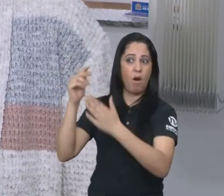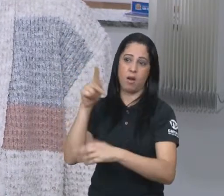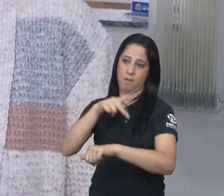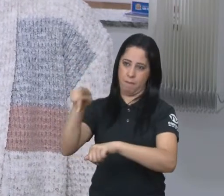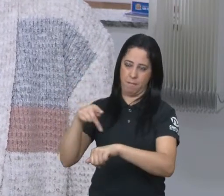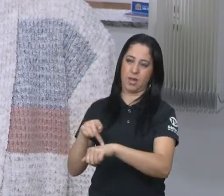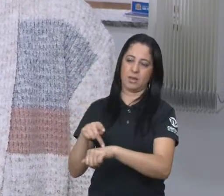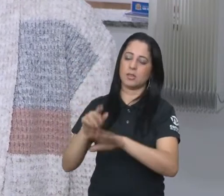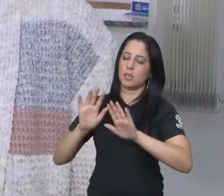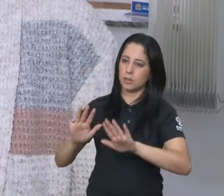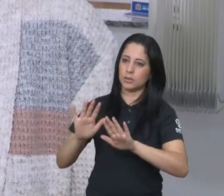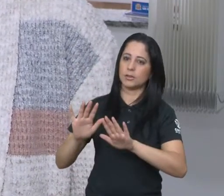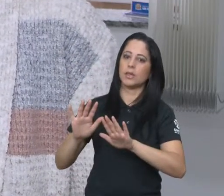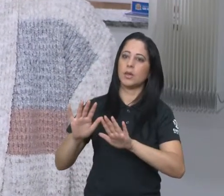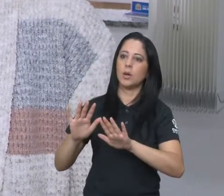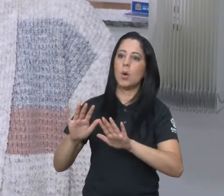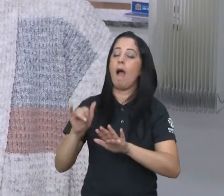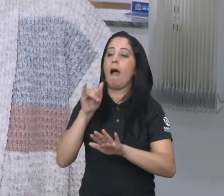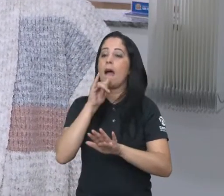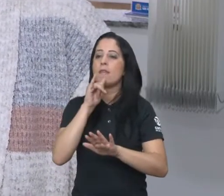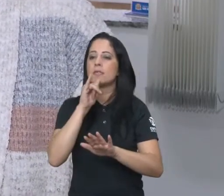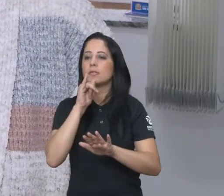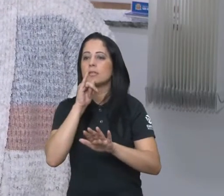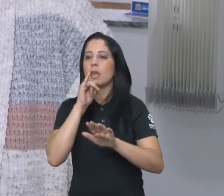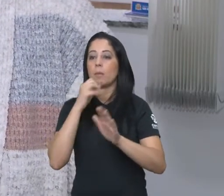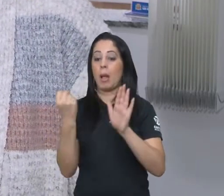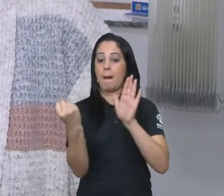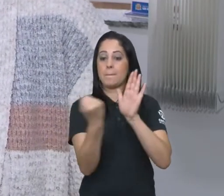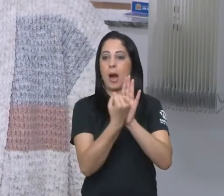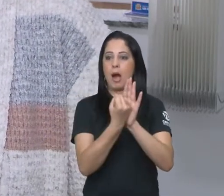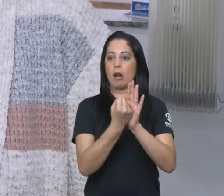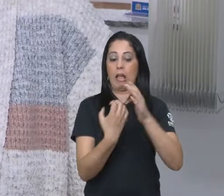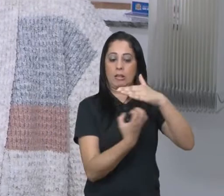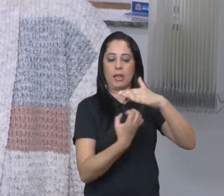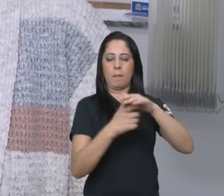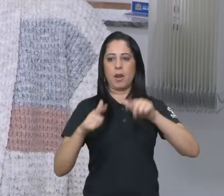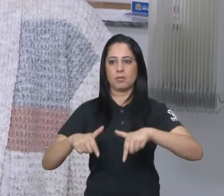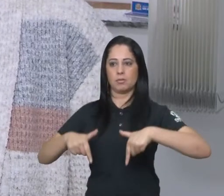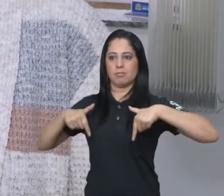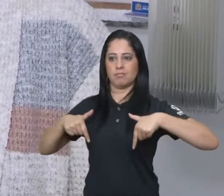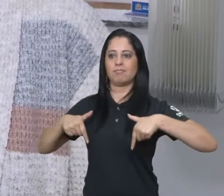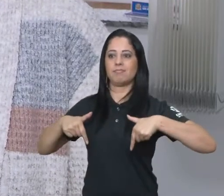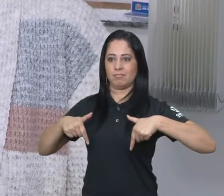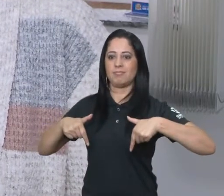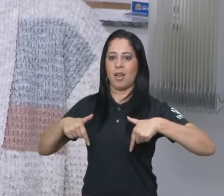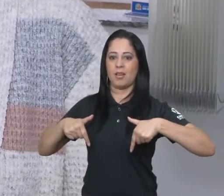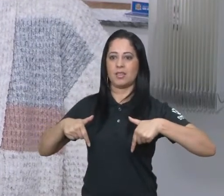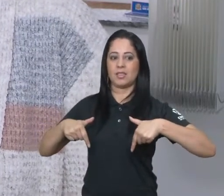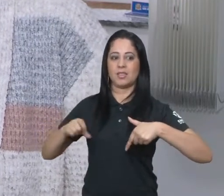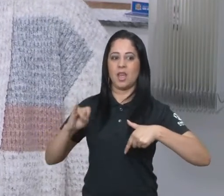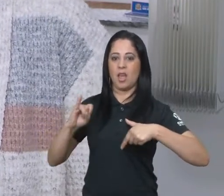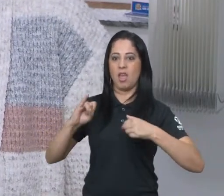fazem competições fora do país. Então, a marca da empresa ela tem essa